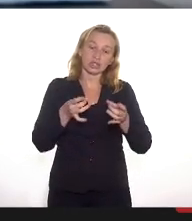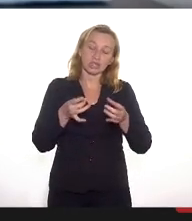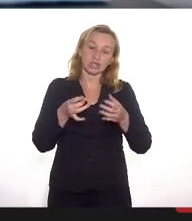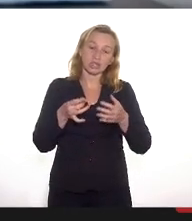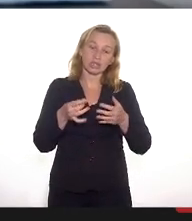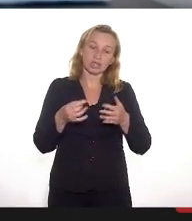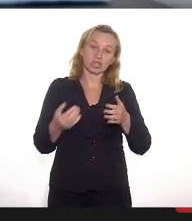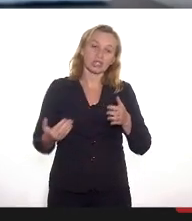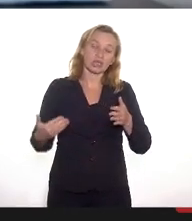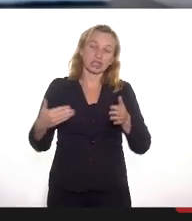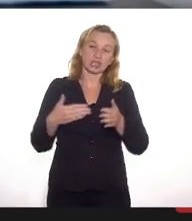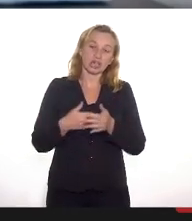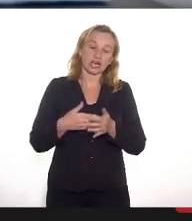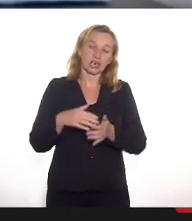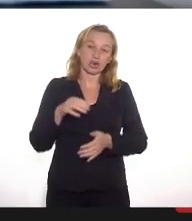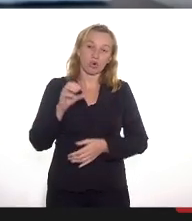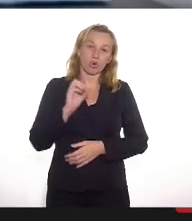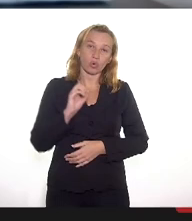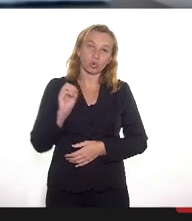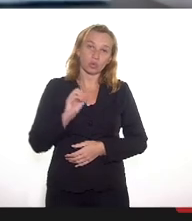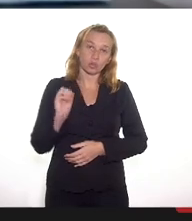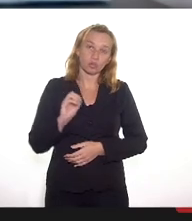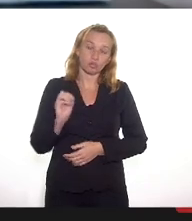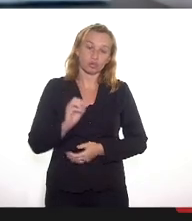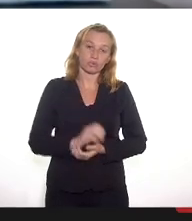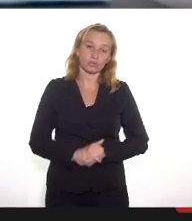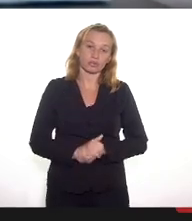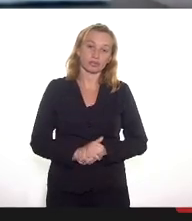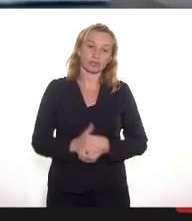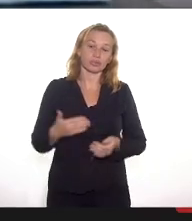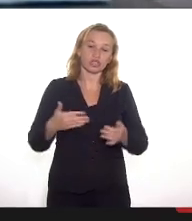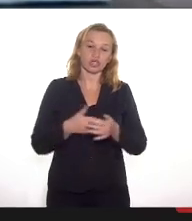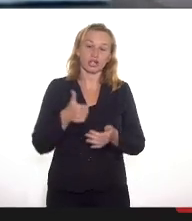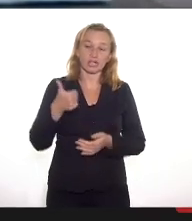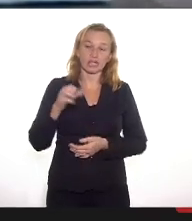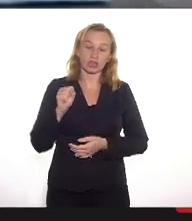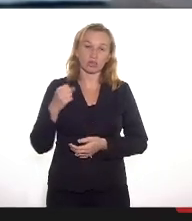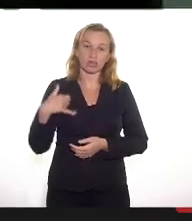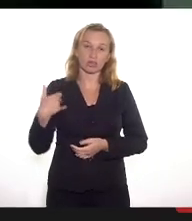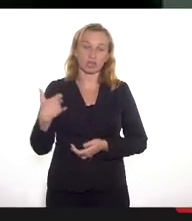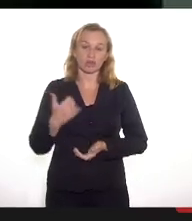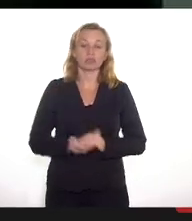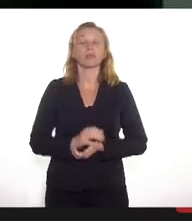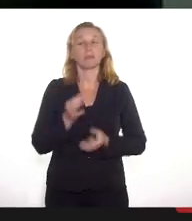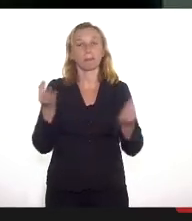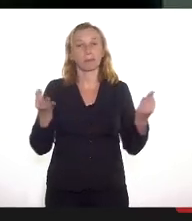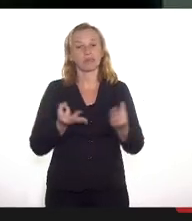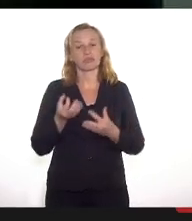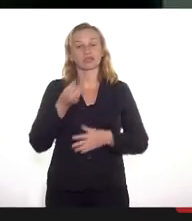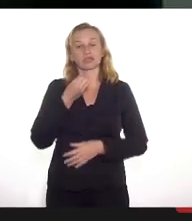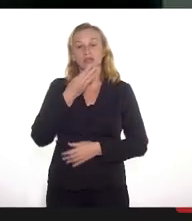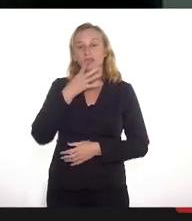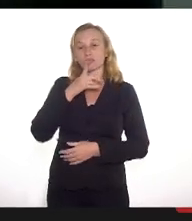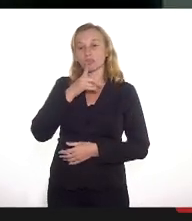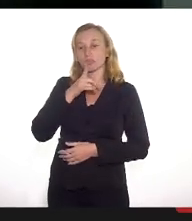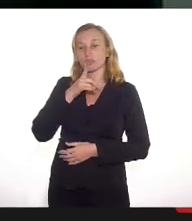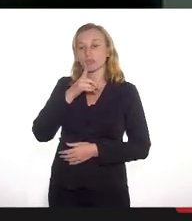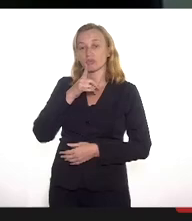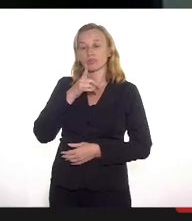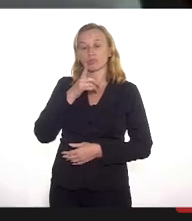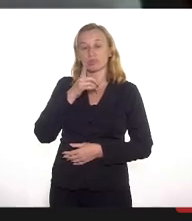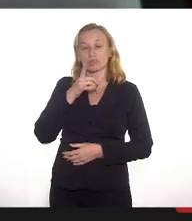qualidade até um mês de outubro o efeito Deputado Romeu bom tempo